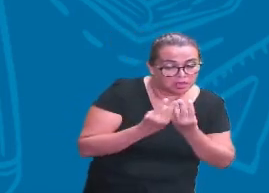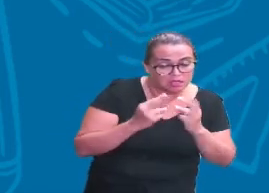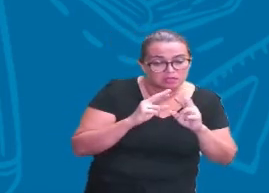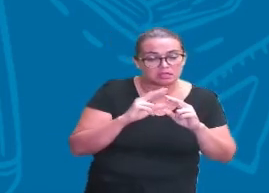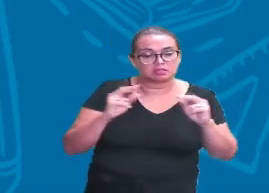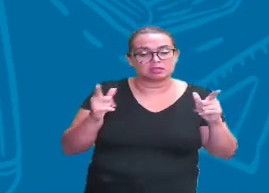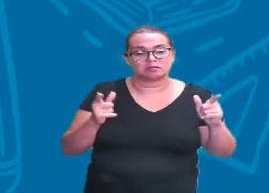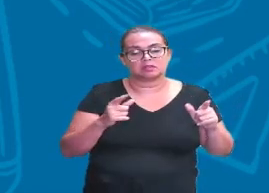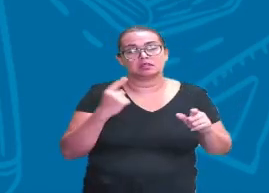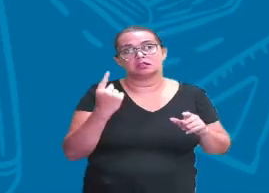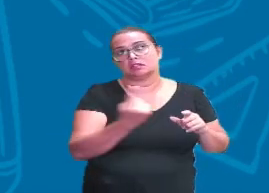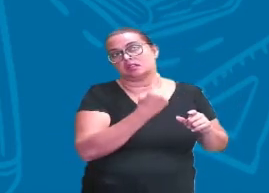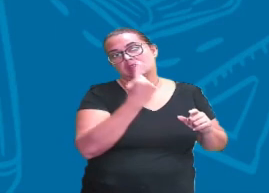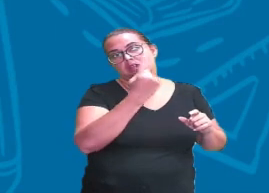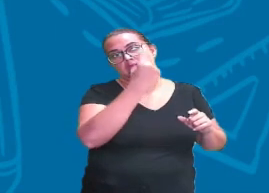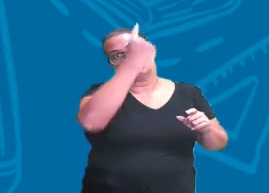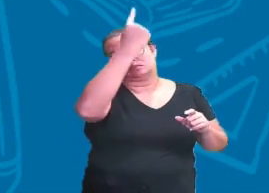de uma certa altura,